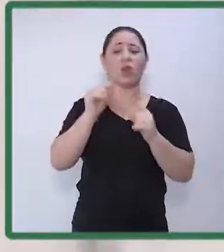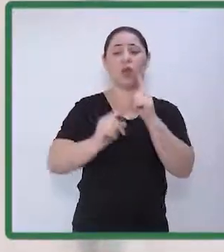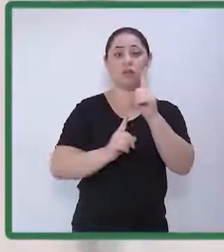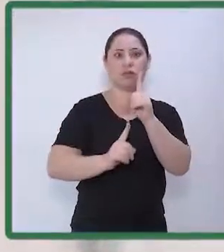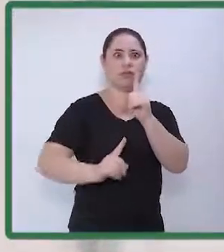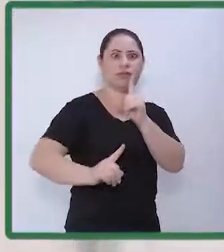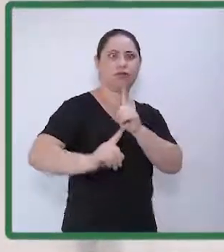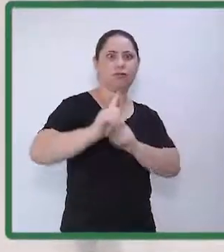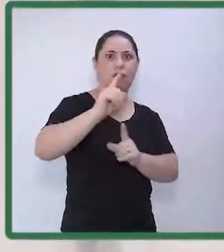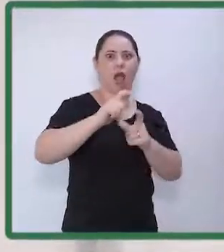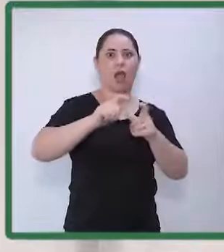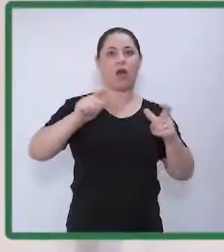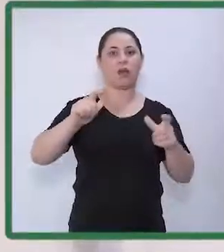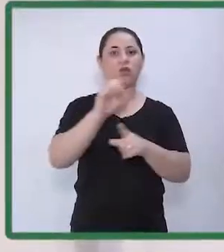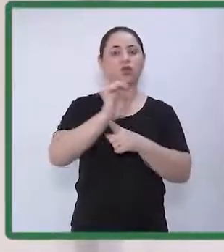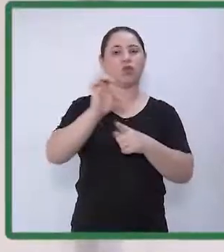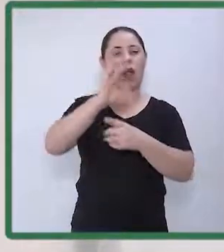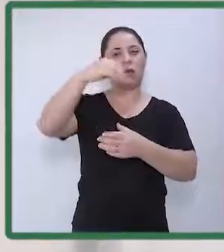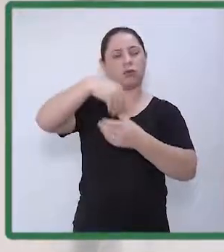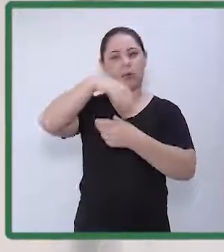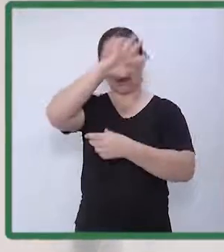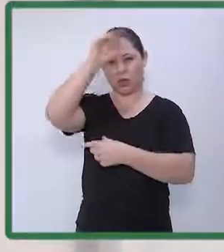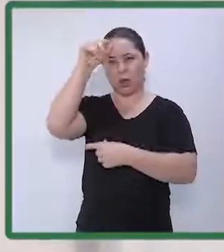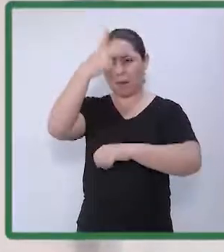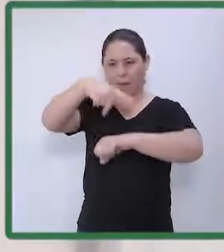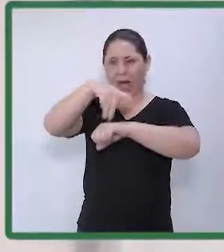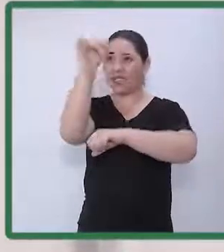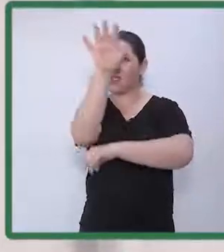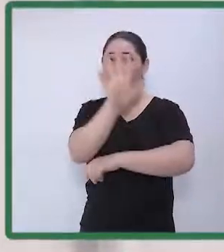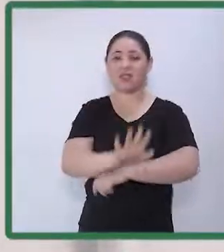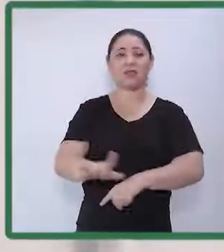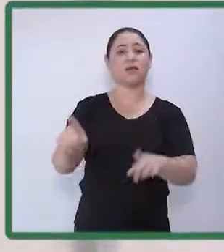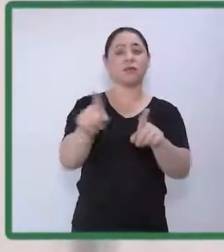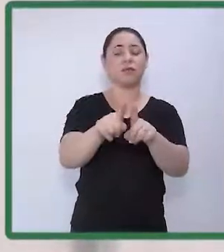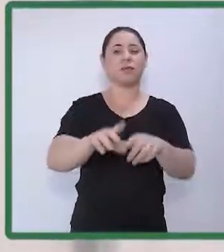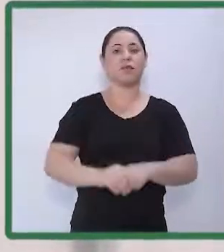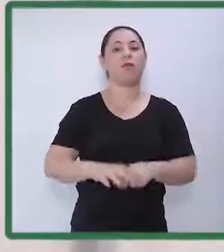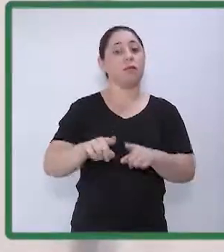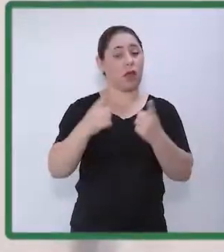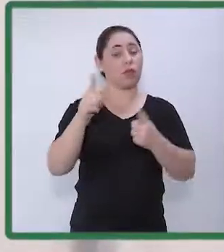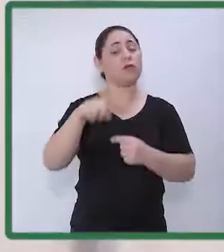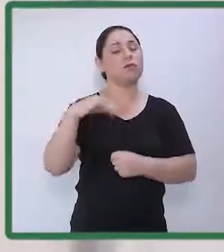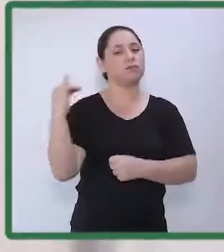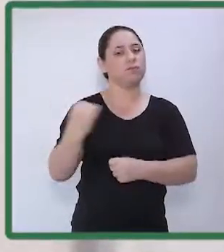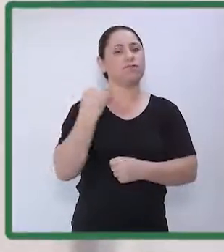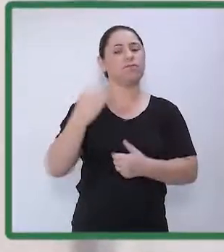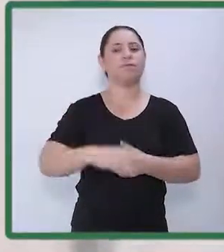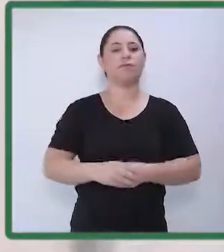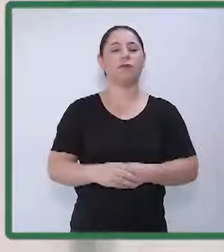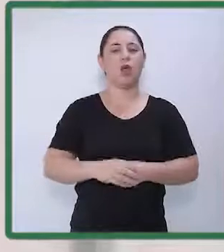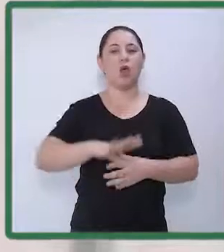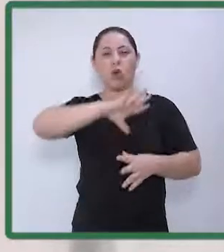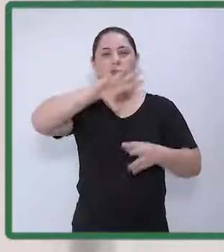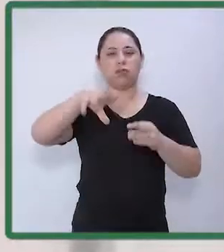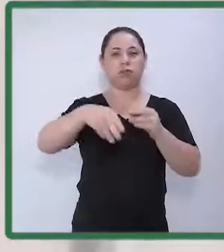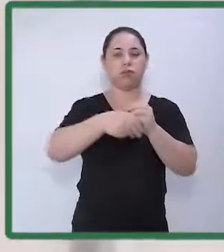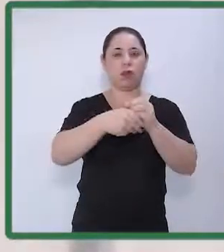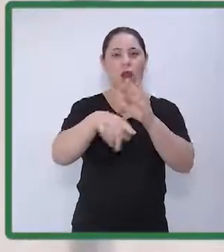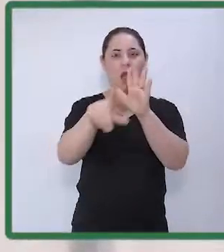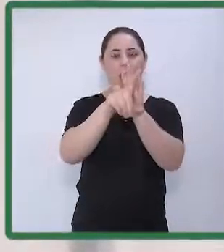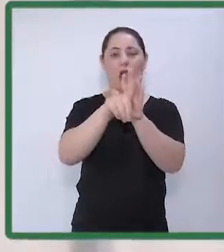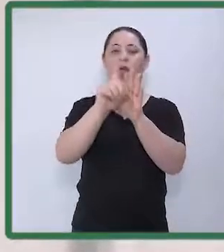os nossos índices tão altos dentro do estado de Mato Grosso e do Brasil, né? Então, assim, mas é importante. Essa